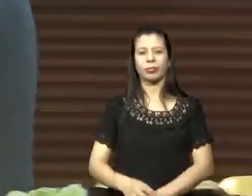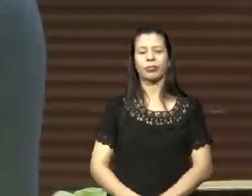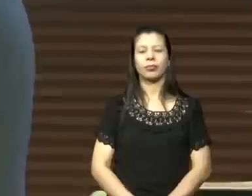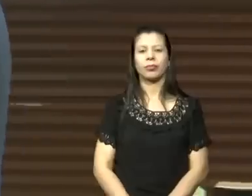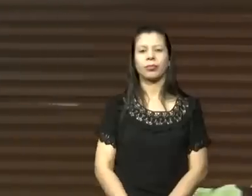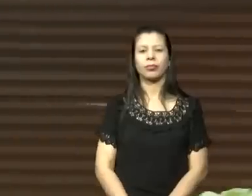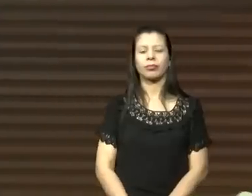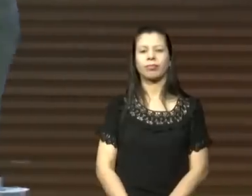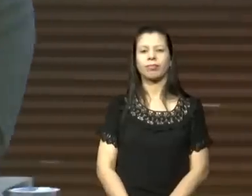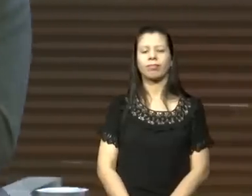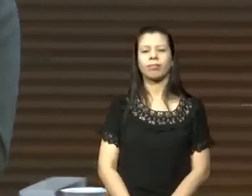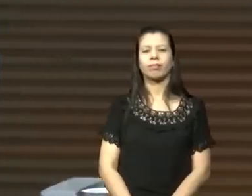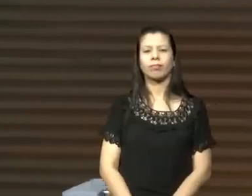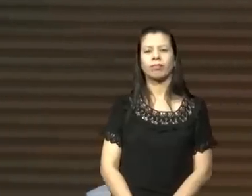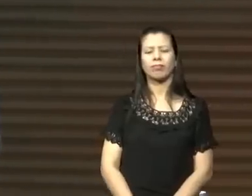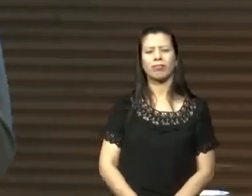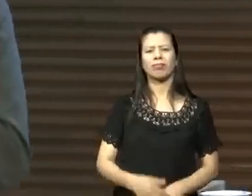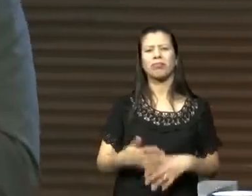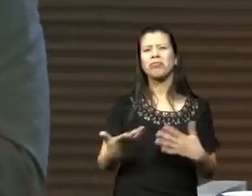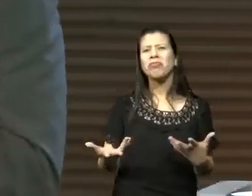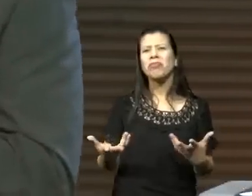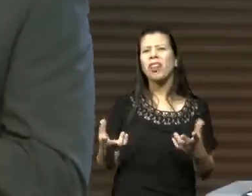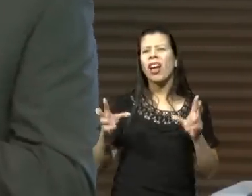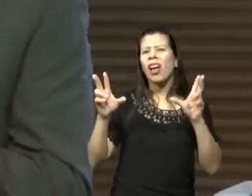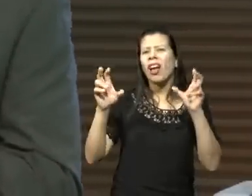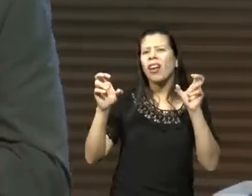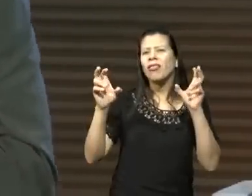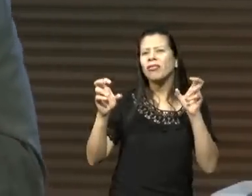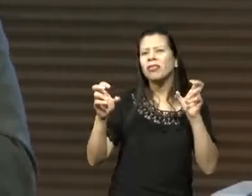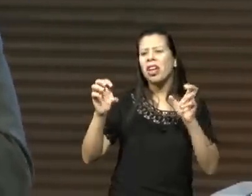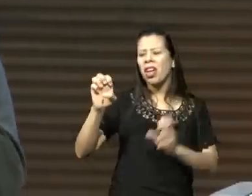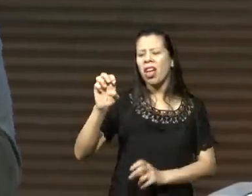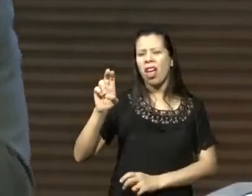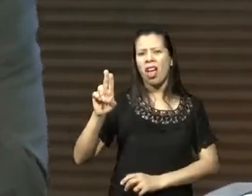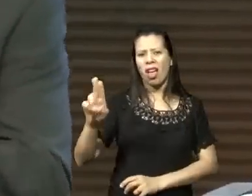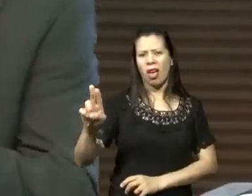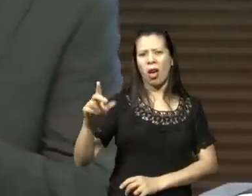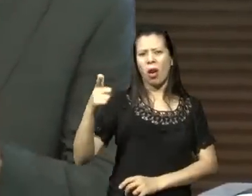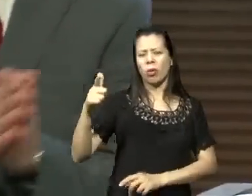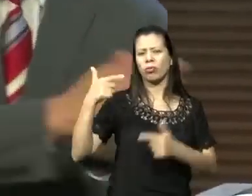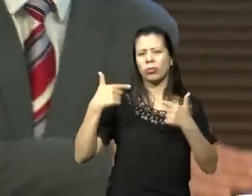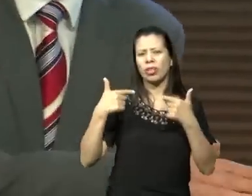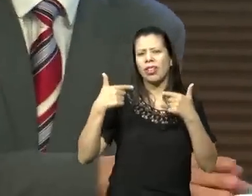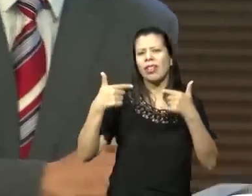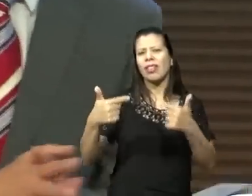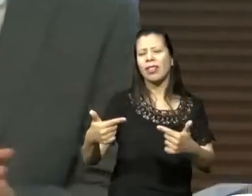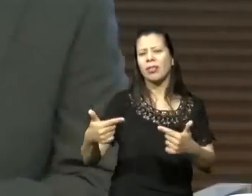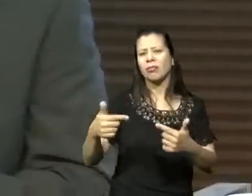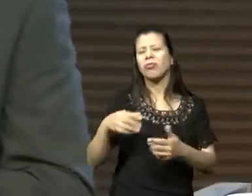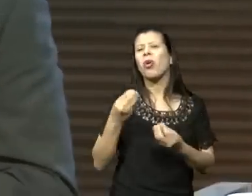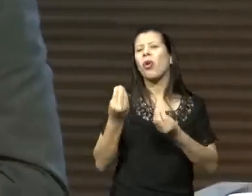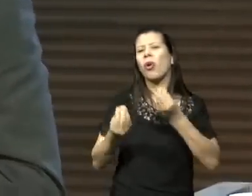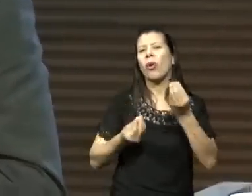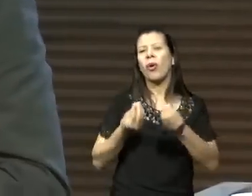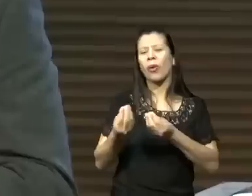O que significa égua e Mirror eu sou ele